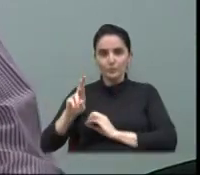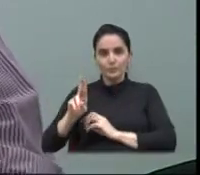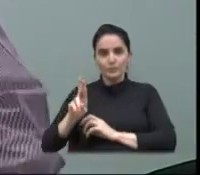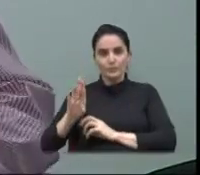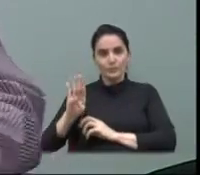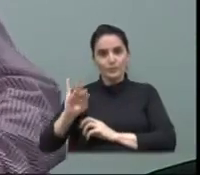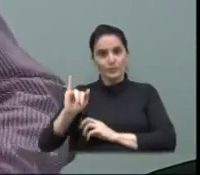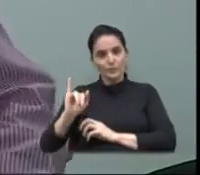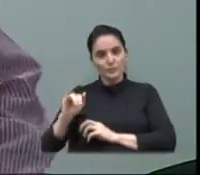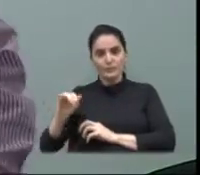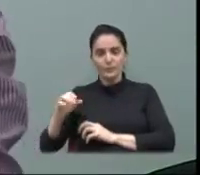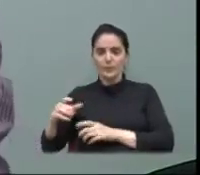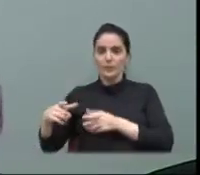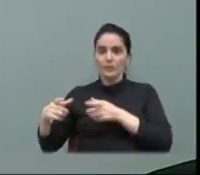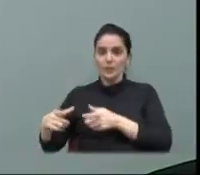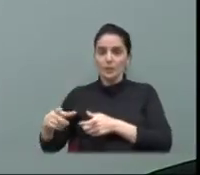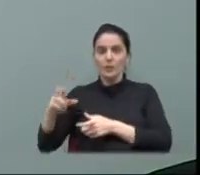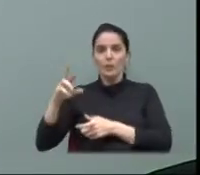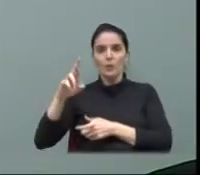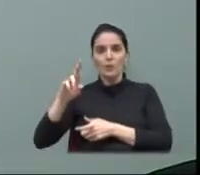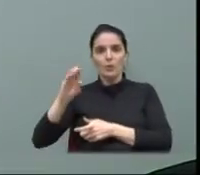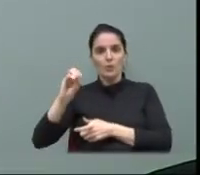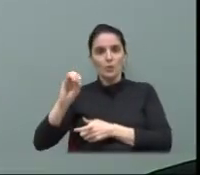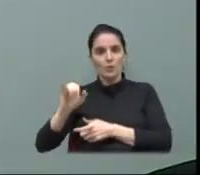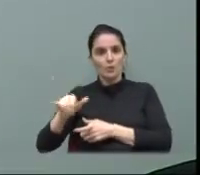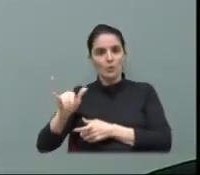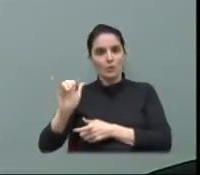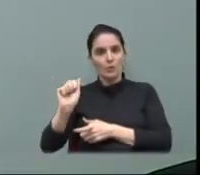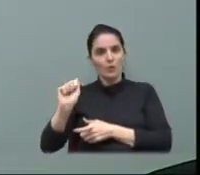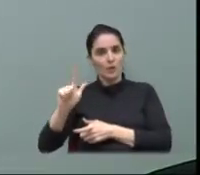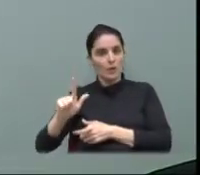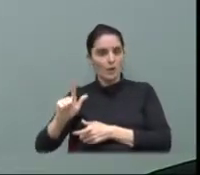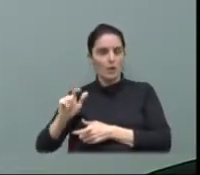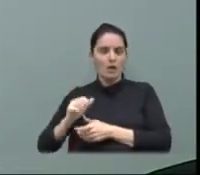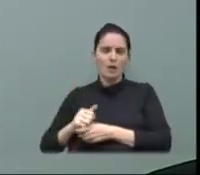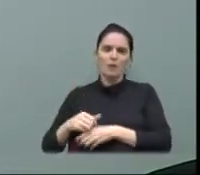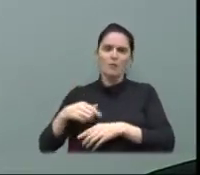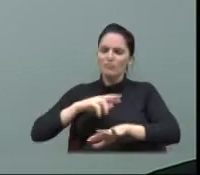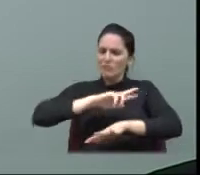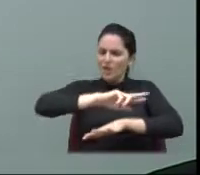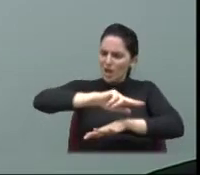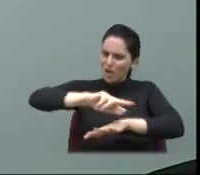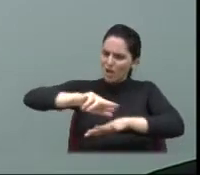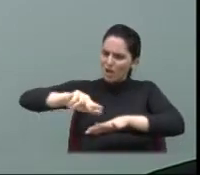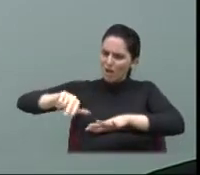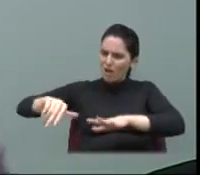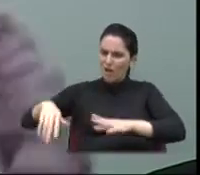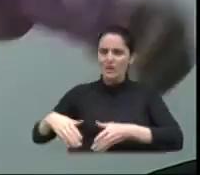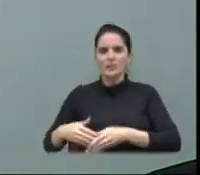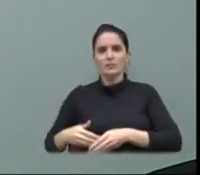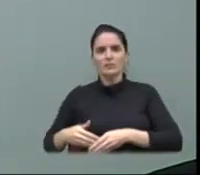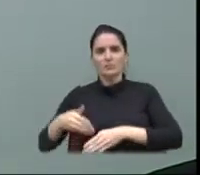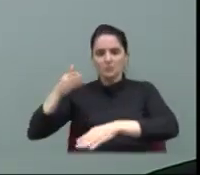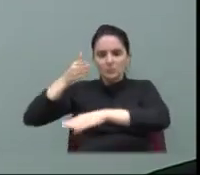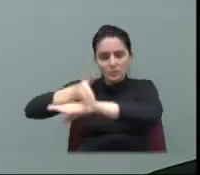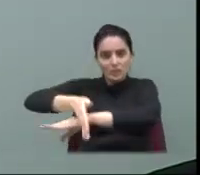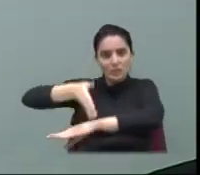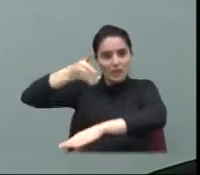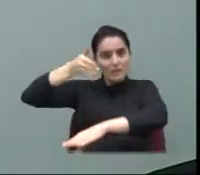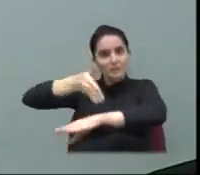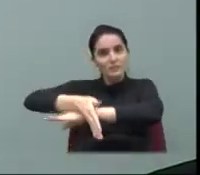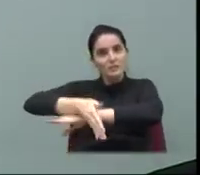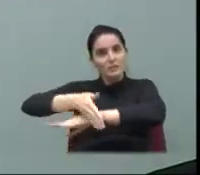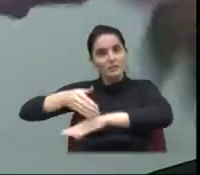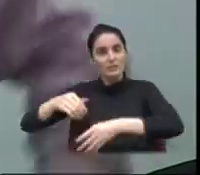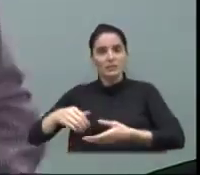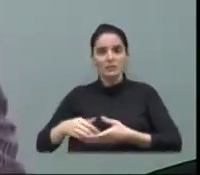Royal Palm, do Estância das Flores, São Lourenço, Aeroporto, Degan, poderão ter acesso, por exemplo, à Vista Alegre